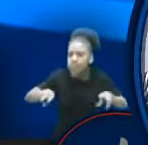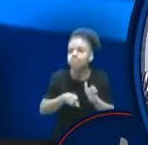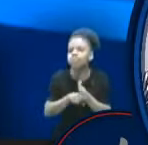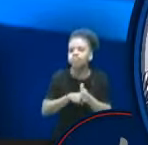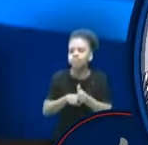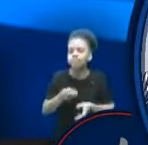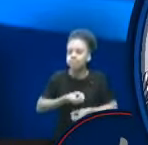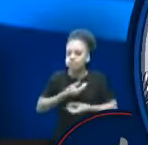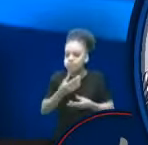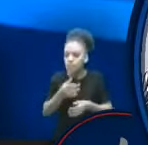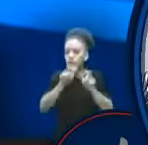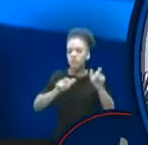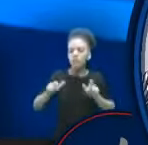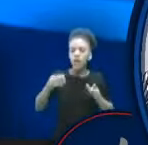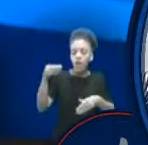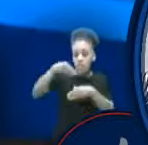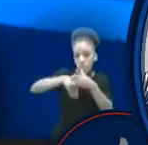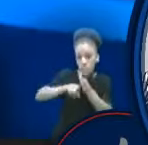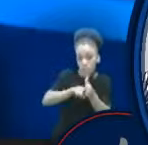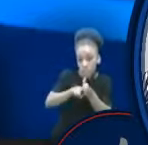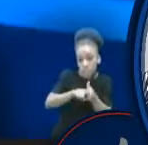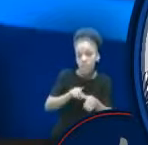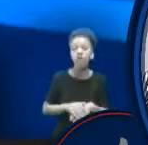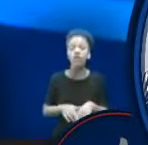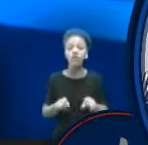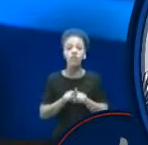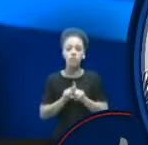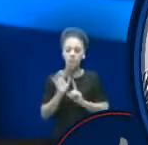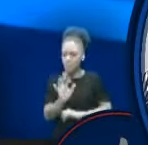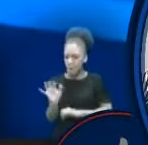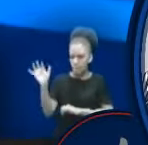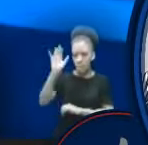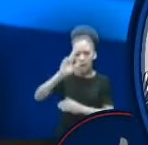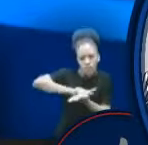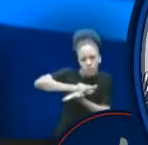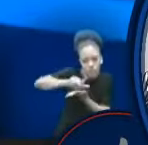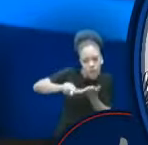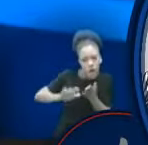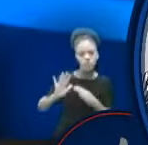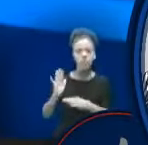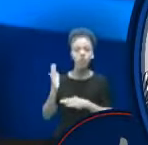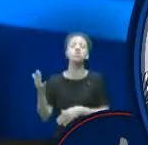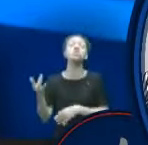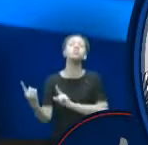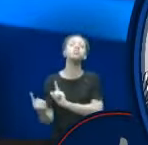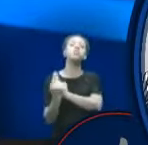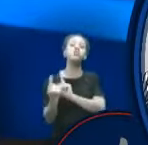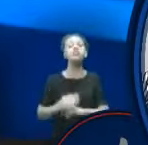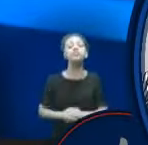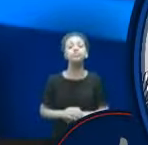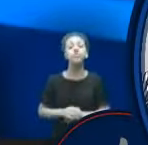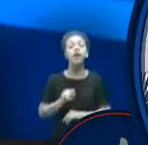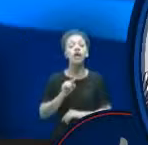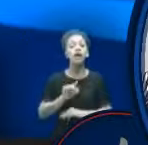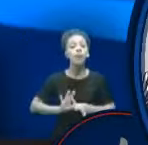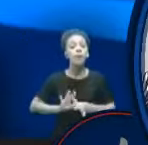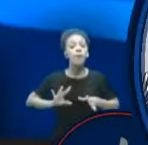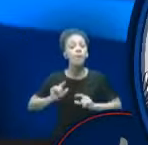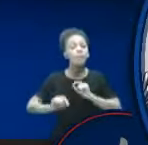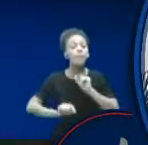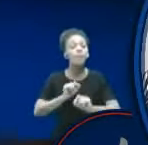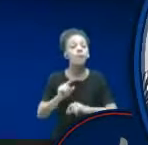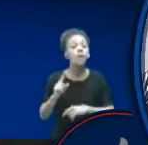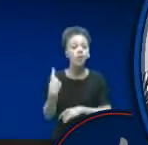de jornadas dentro da pesquisa e assim mapeamos inúmeras situações do cliente. Isso permite que a